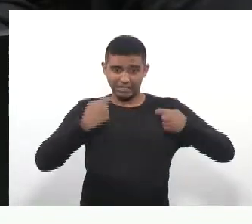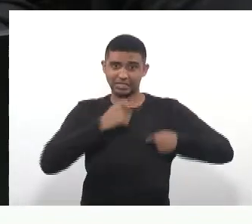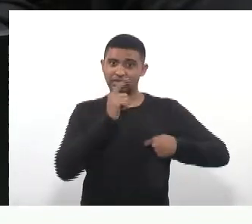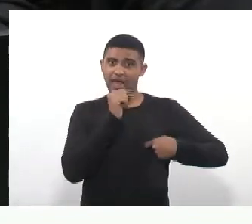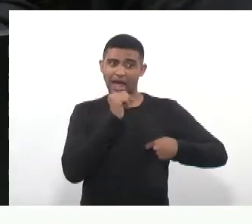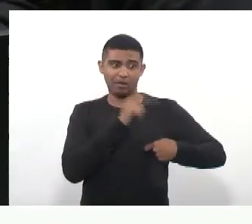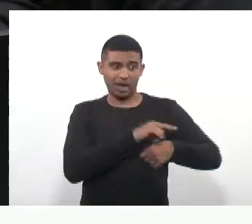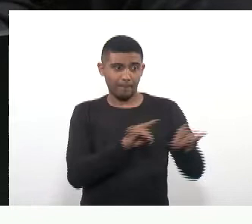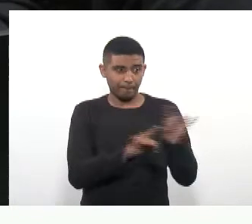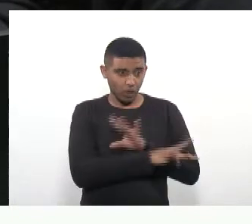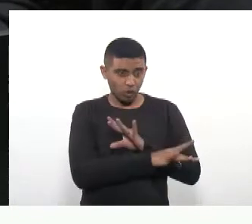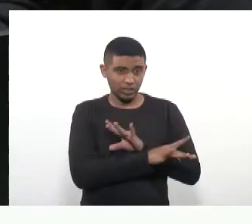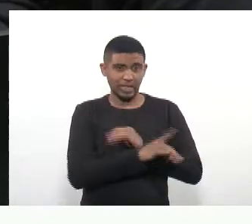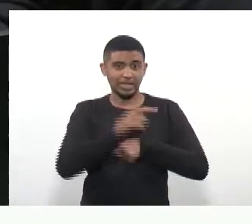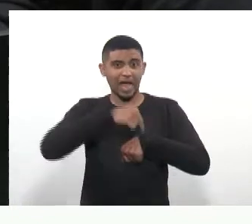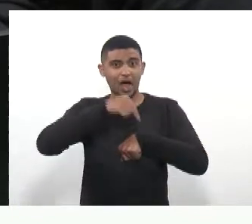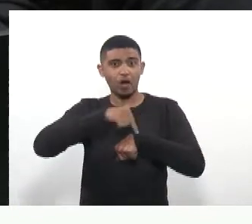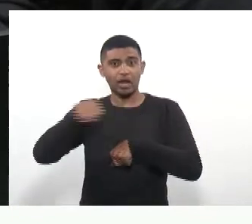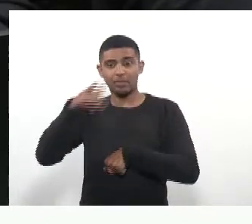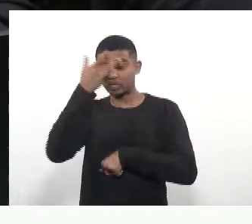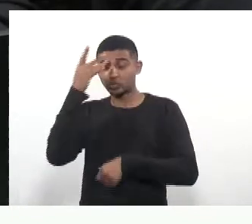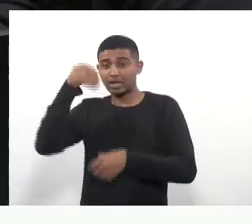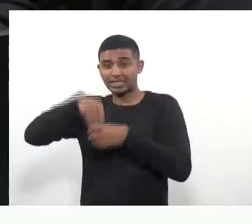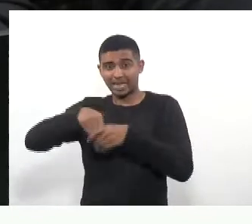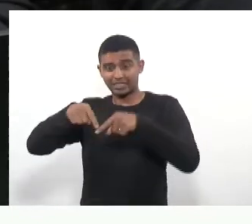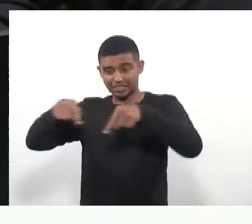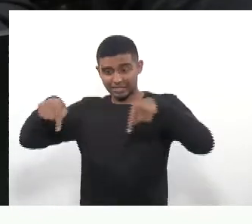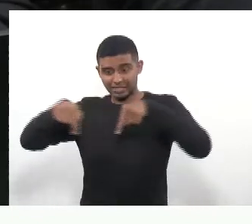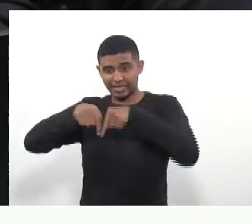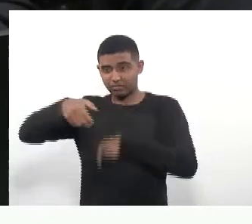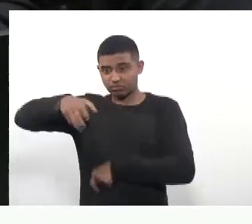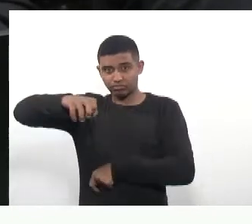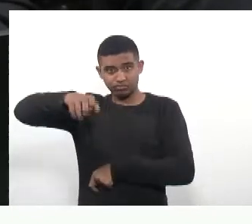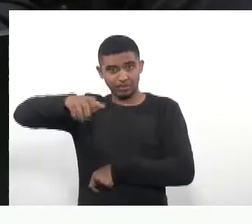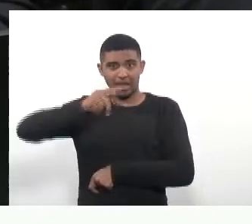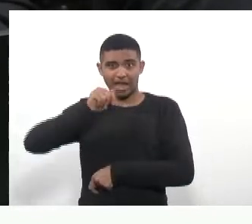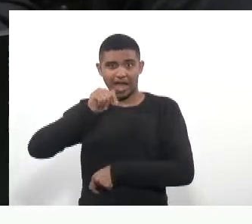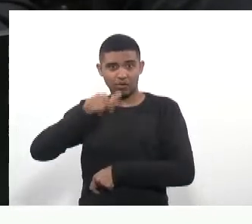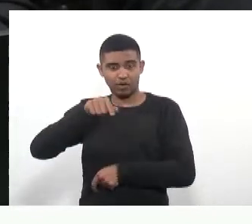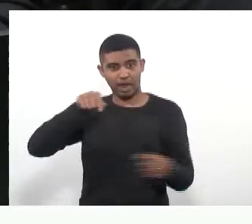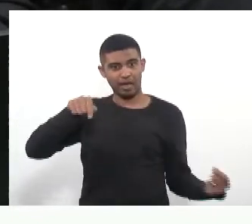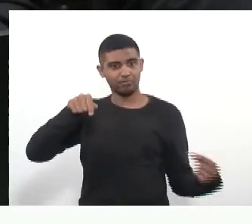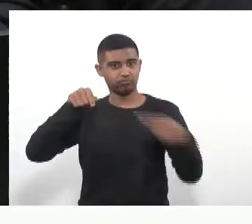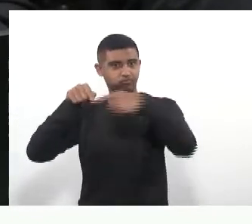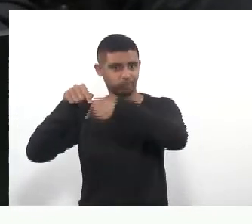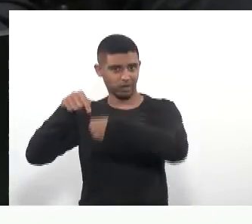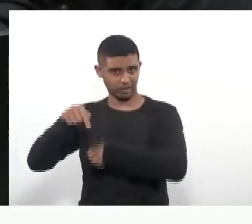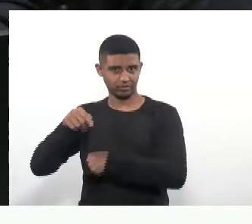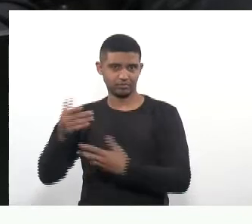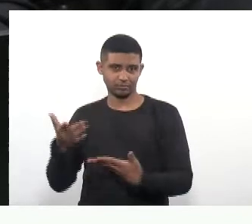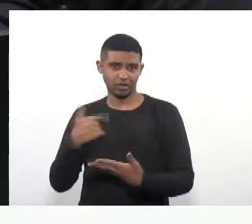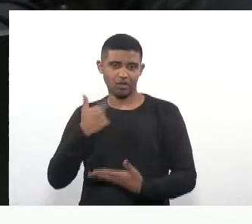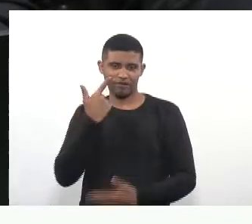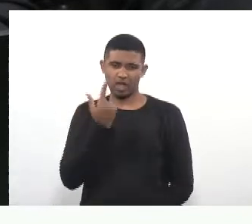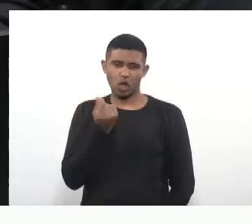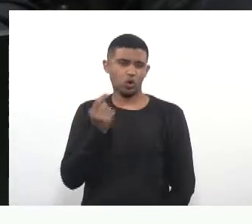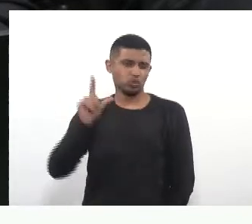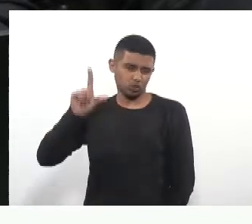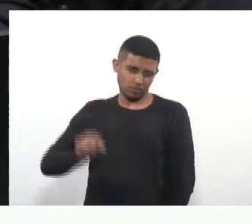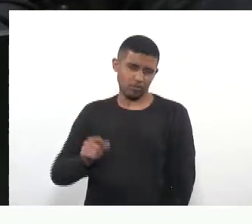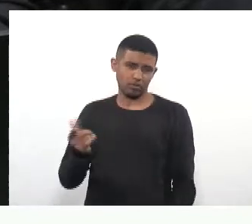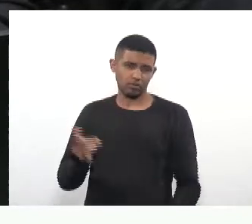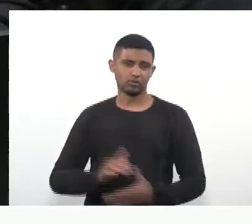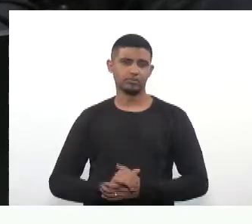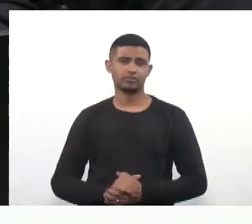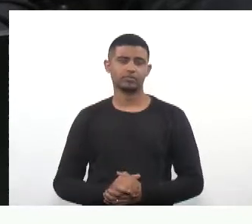pronto para na hora que ele abrir a torneira sair. Então, esse custo é um custo pequeno, assim, e ele é cobrado de uma